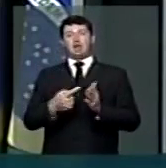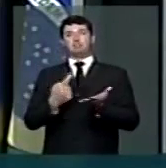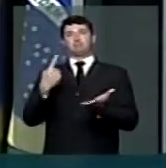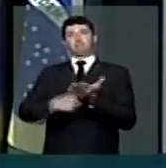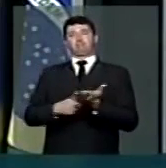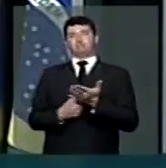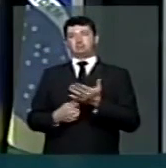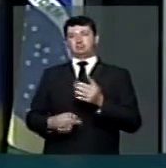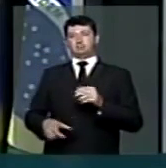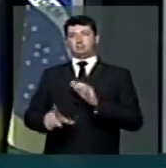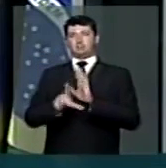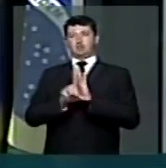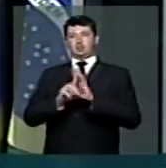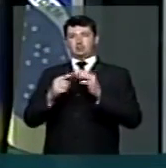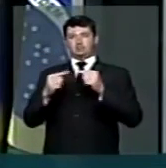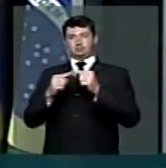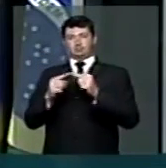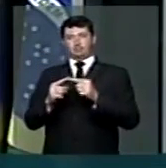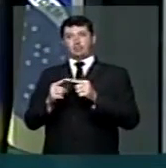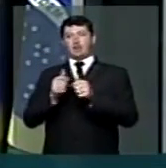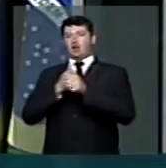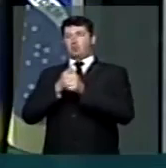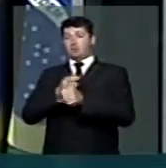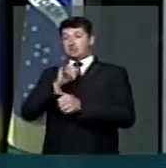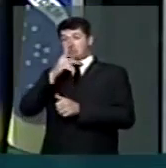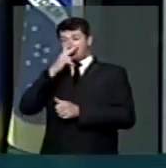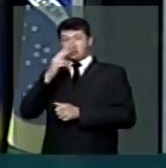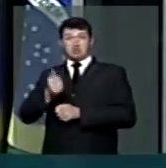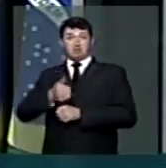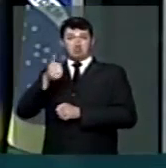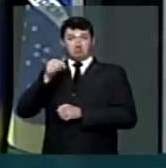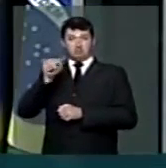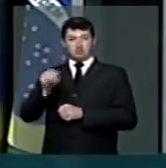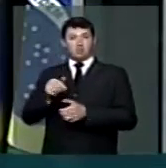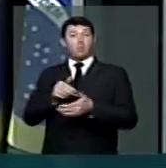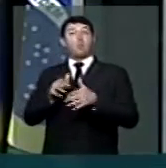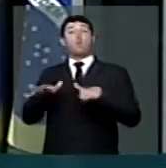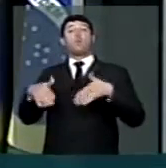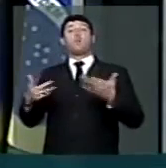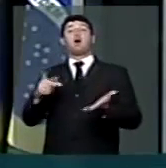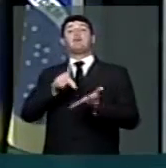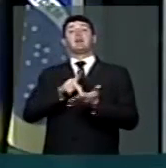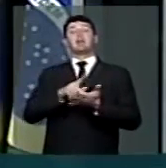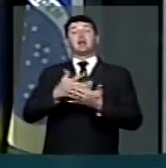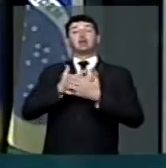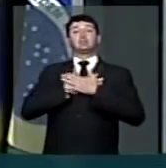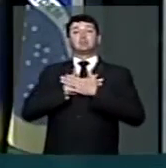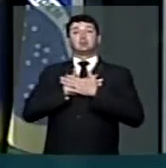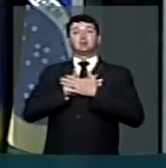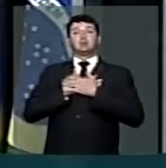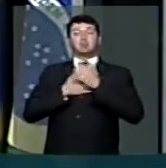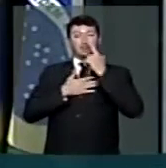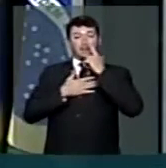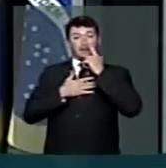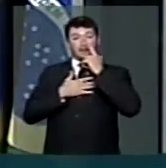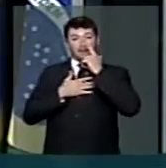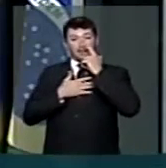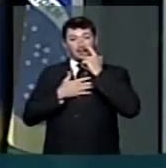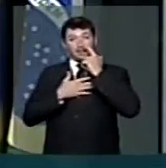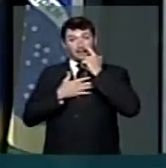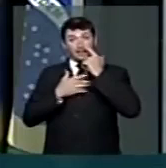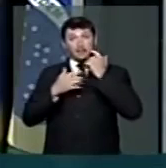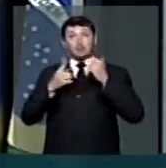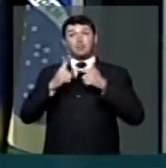lei e acompanhar sempre que entender como necessário qual que é a minha realidade patrimonial. Por que eu fiz